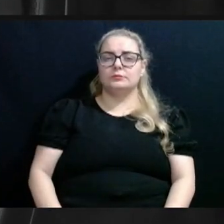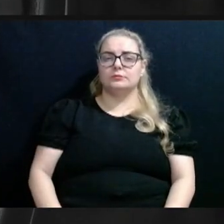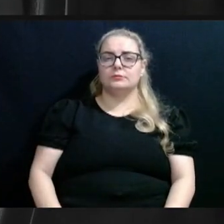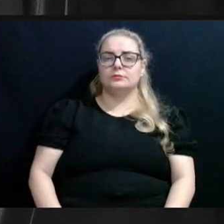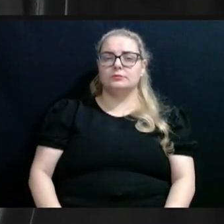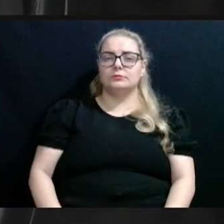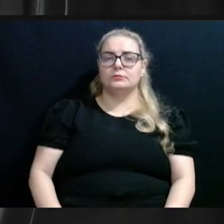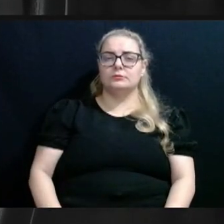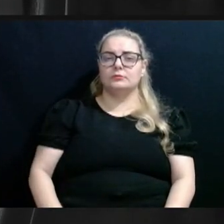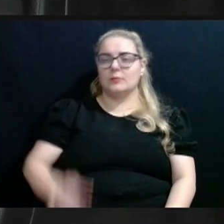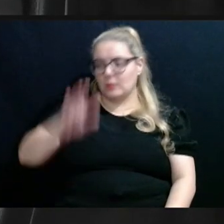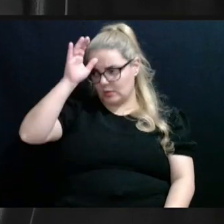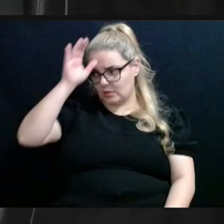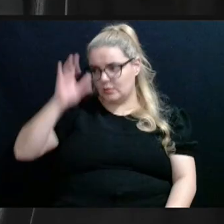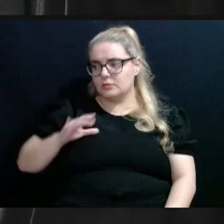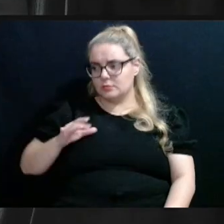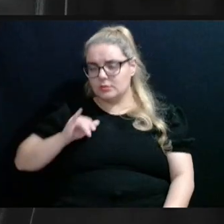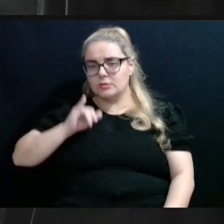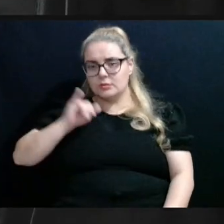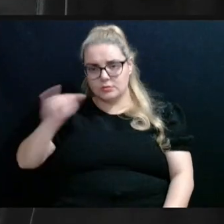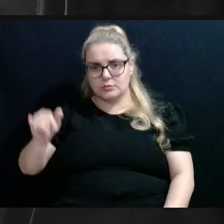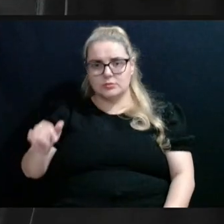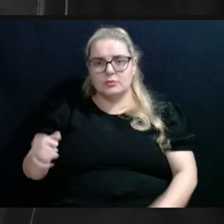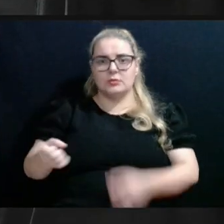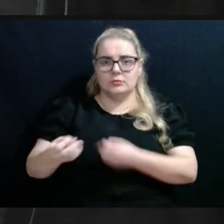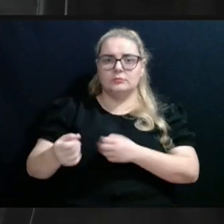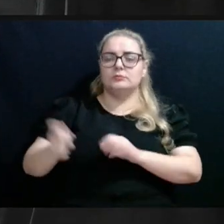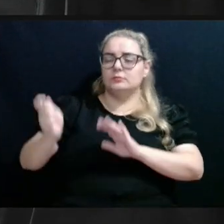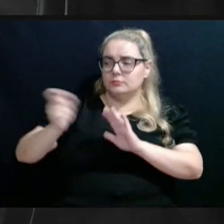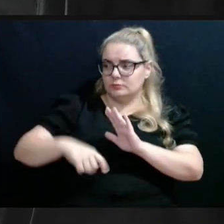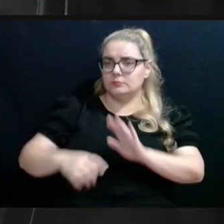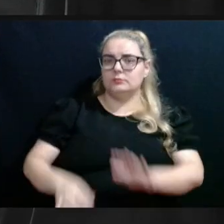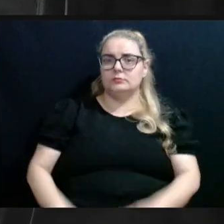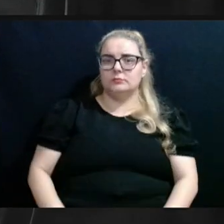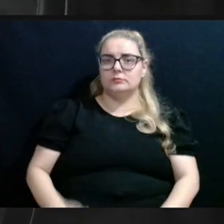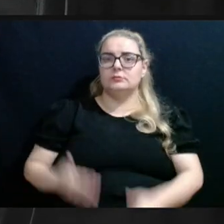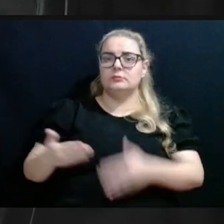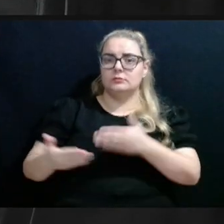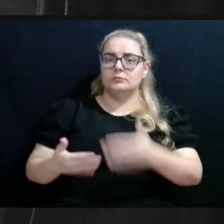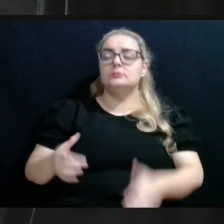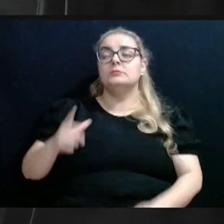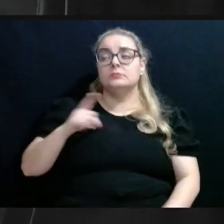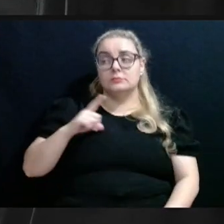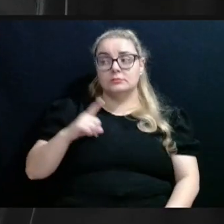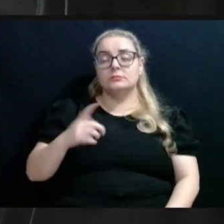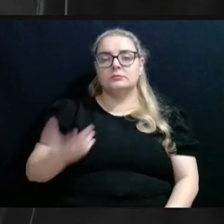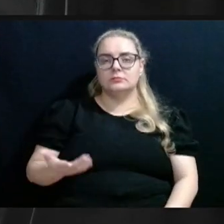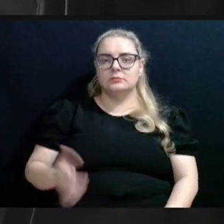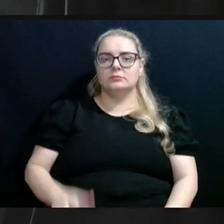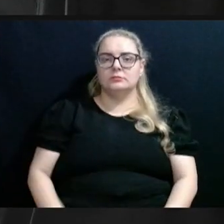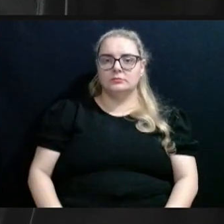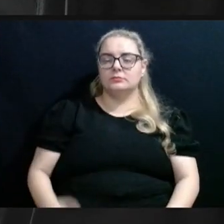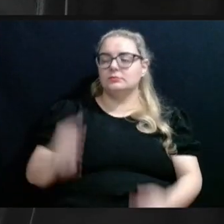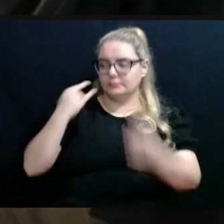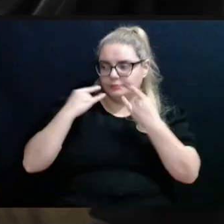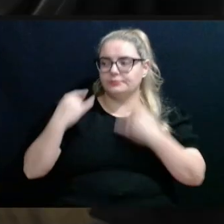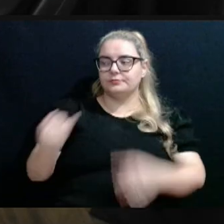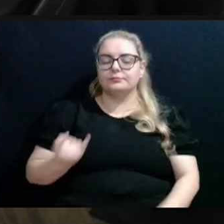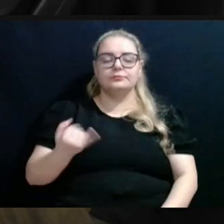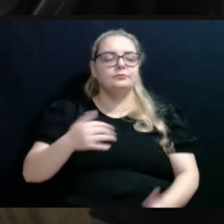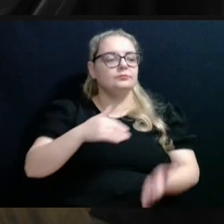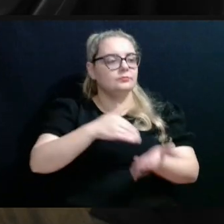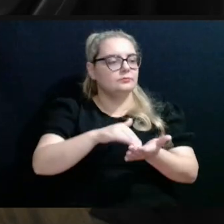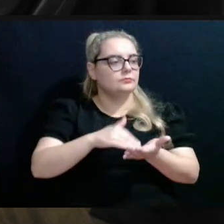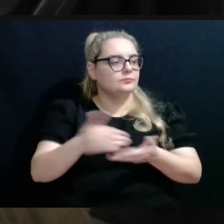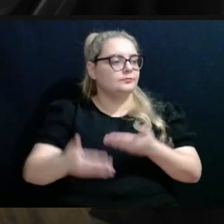contribuinte, ao morador que solicitou a execução daquele serviço, e tem sido muito interessante. A Secretaria de Serviços